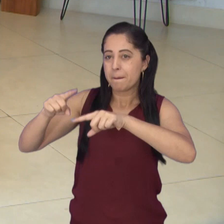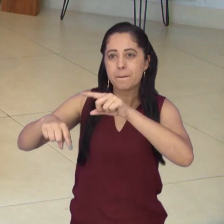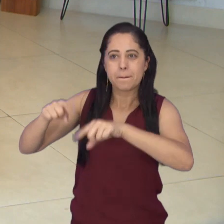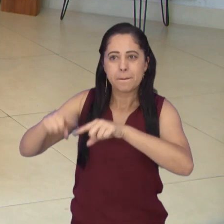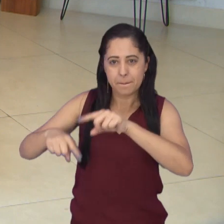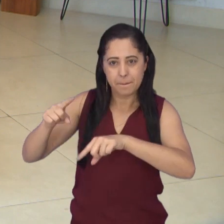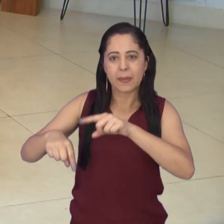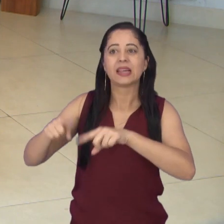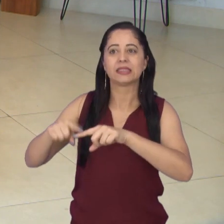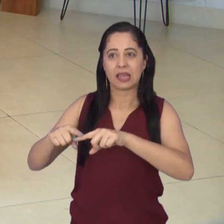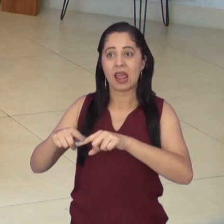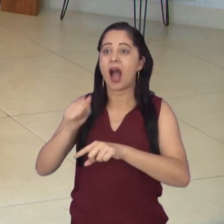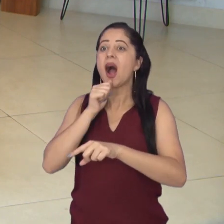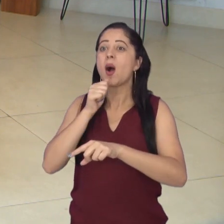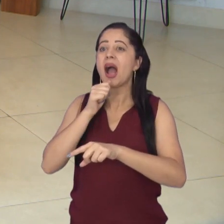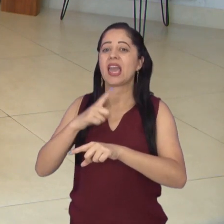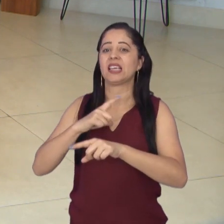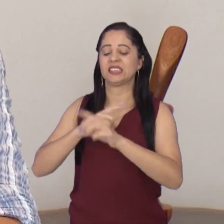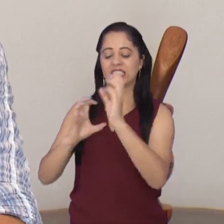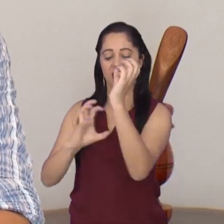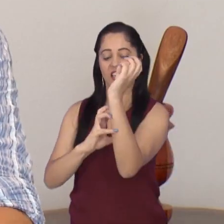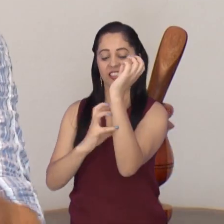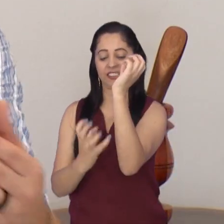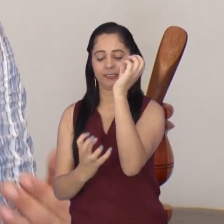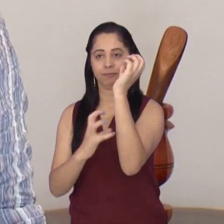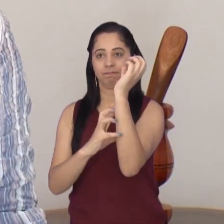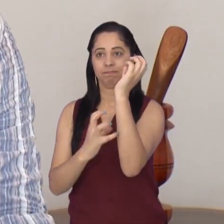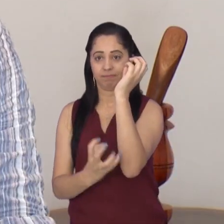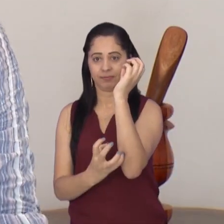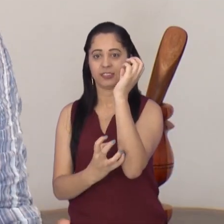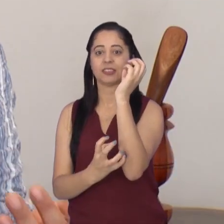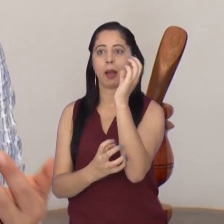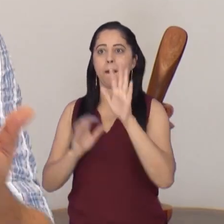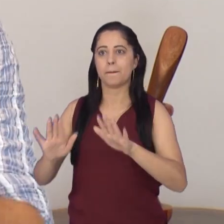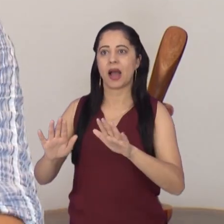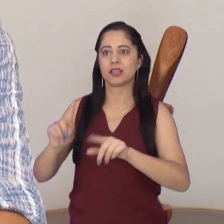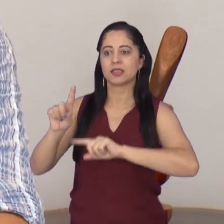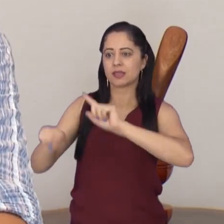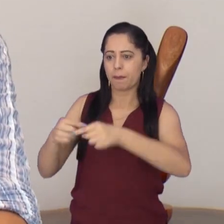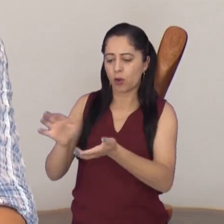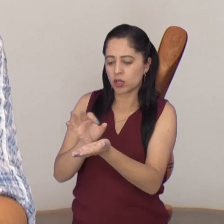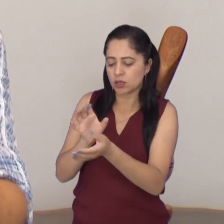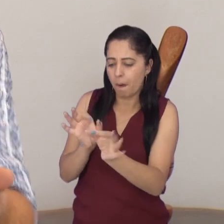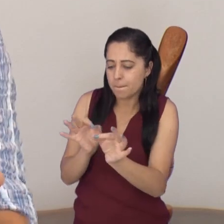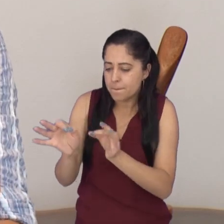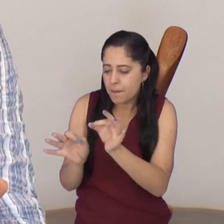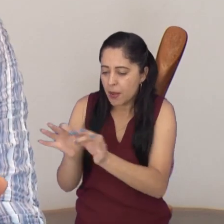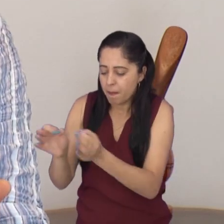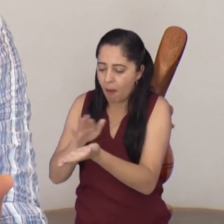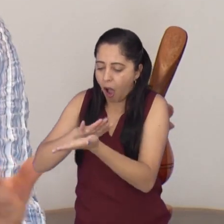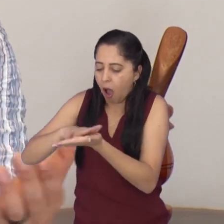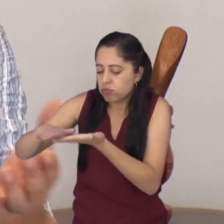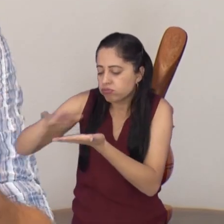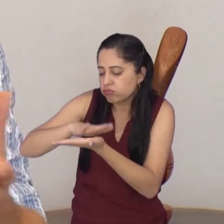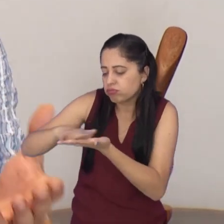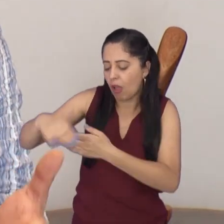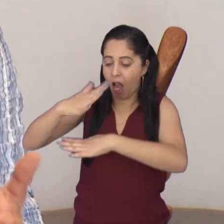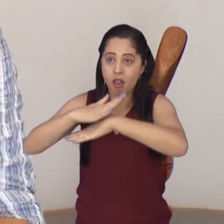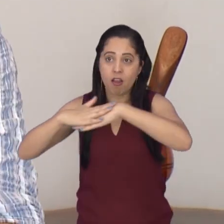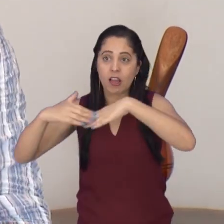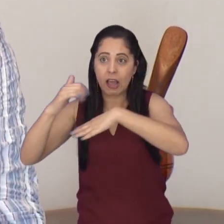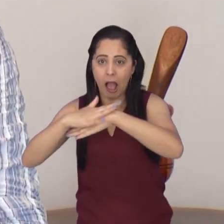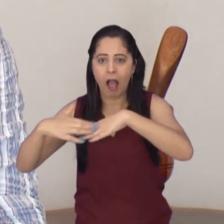algumas até mantêm a casca, o acabamento feito nas peças, o carinho, os